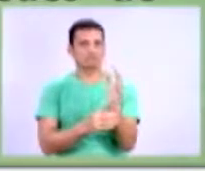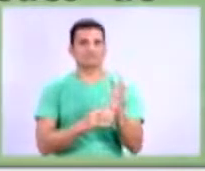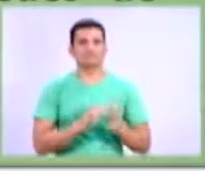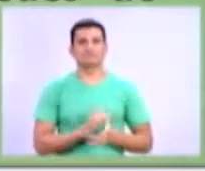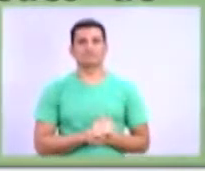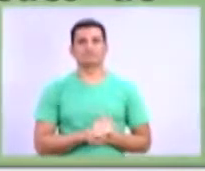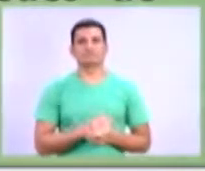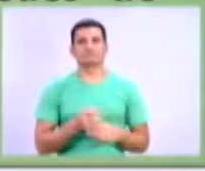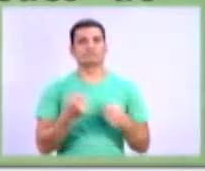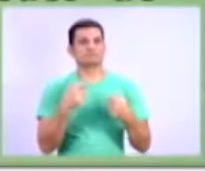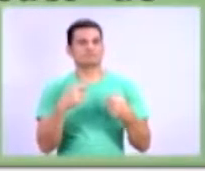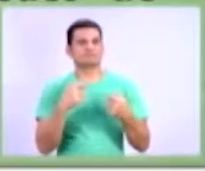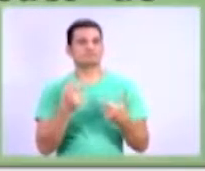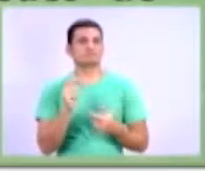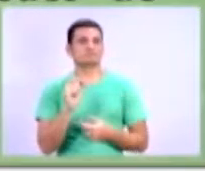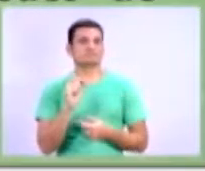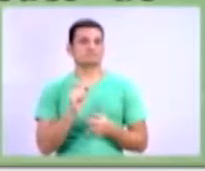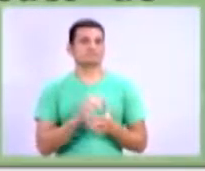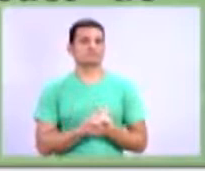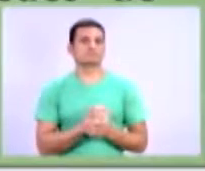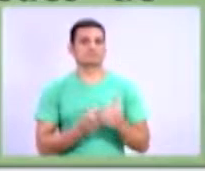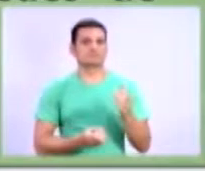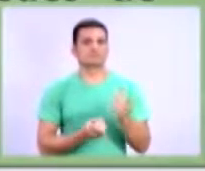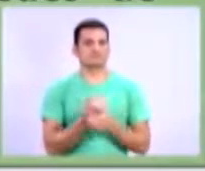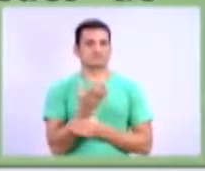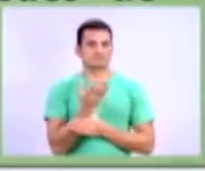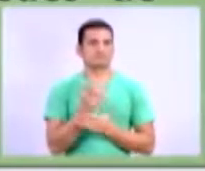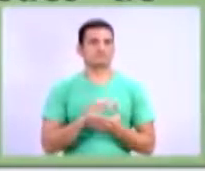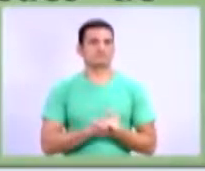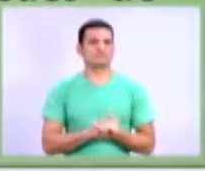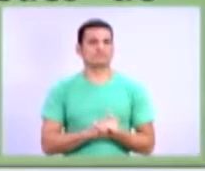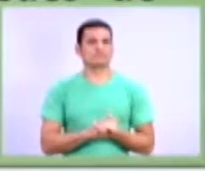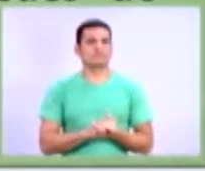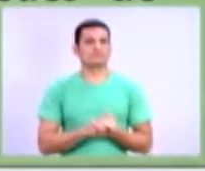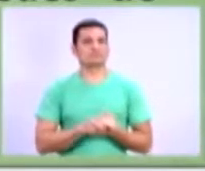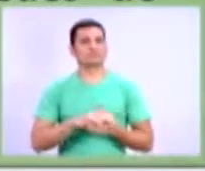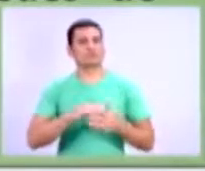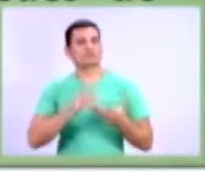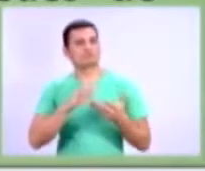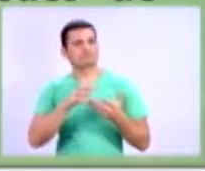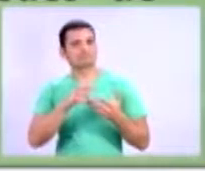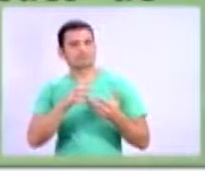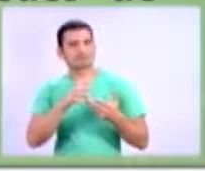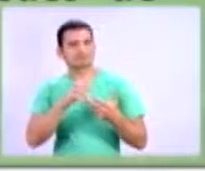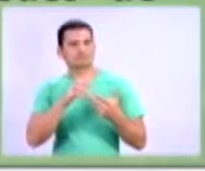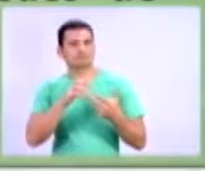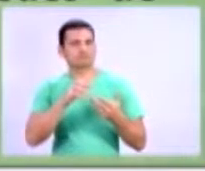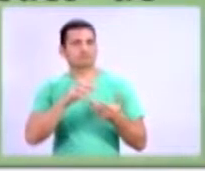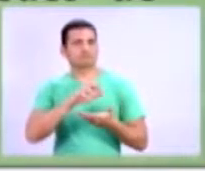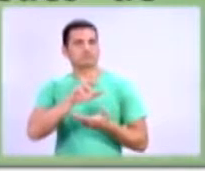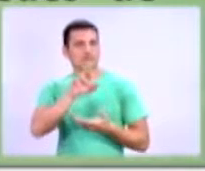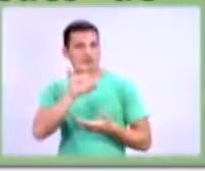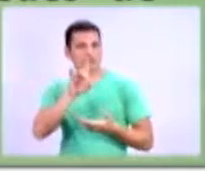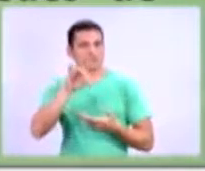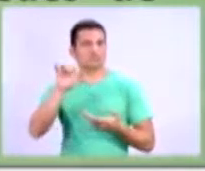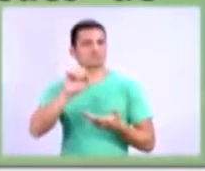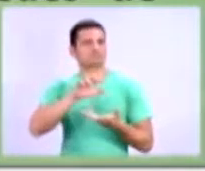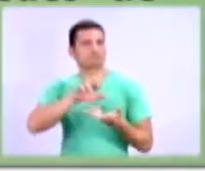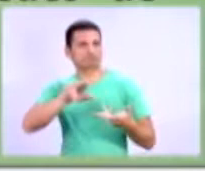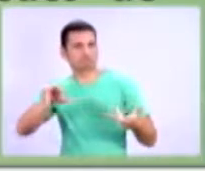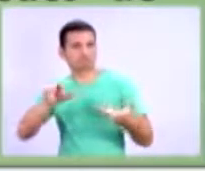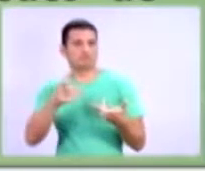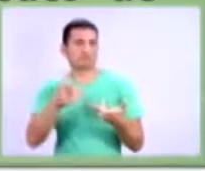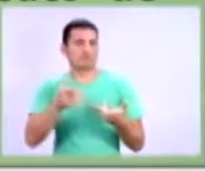criar redes de produção de conhecimento, né? E quais são essas redes de produção de conhecimento